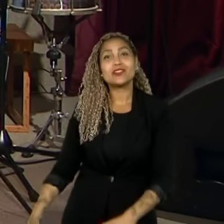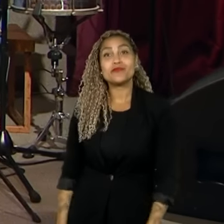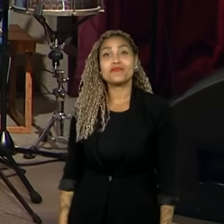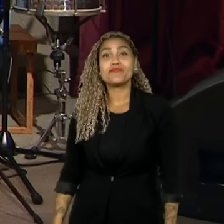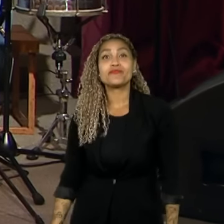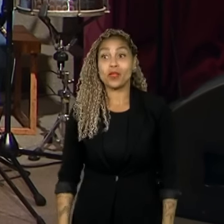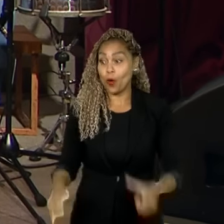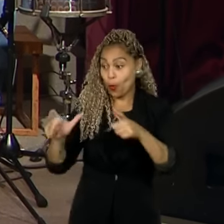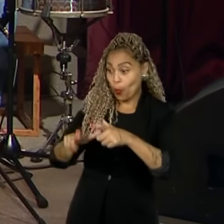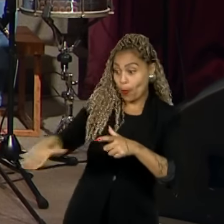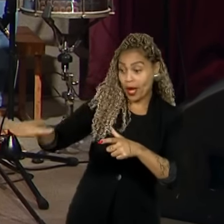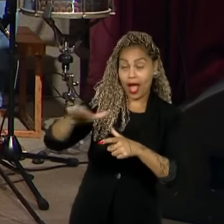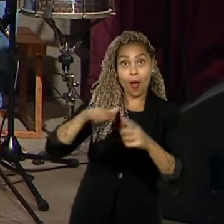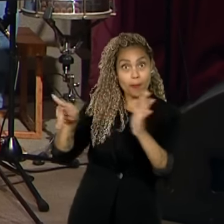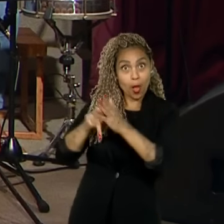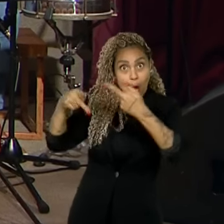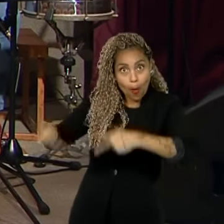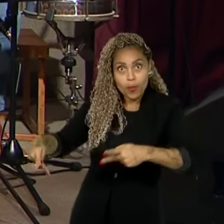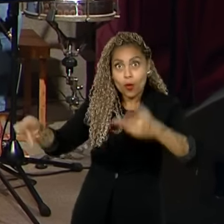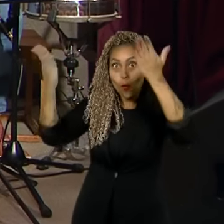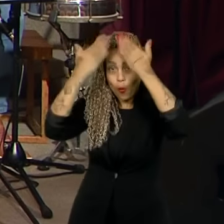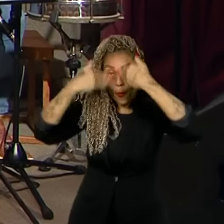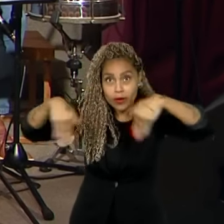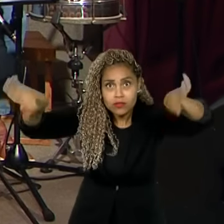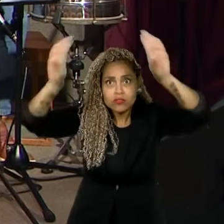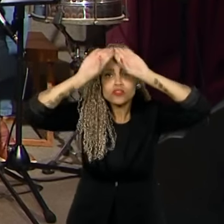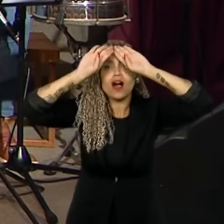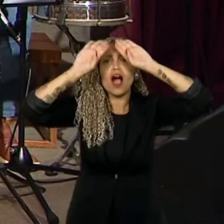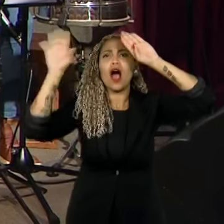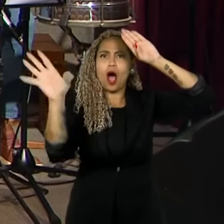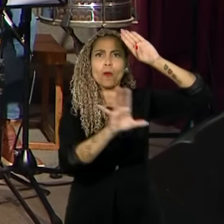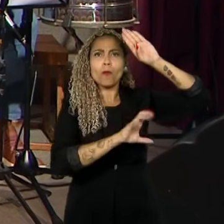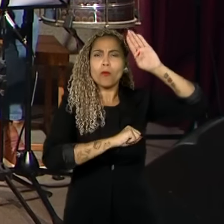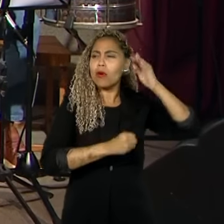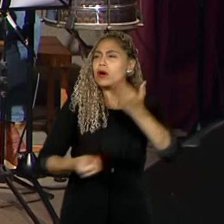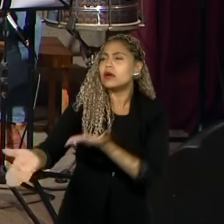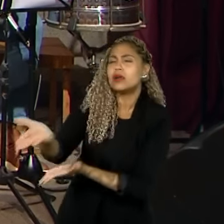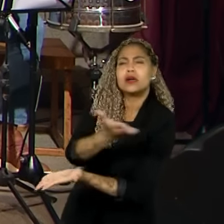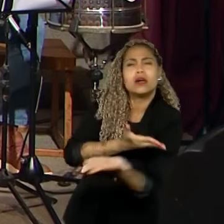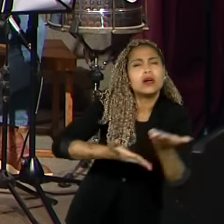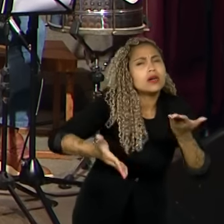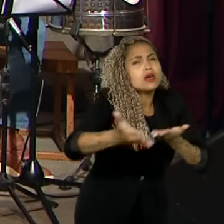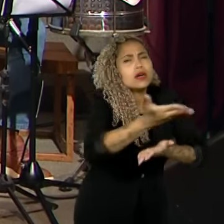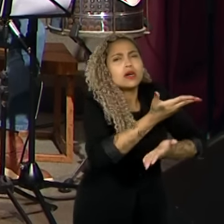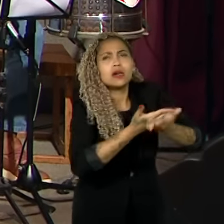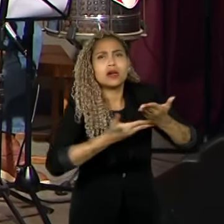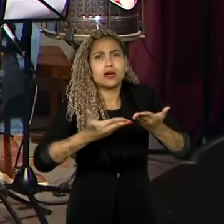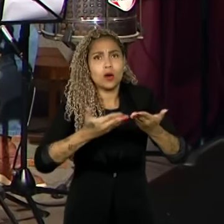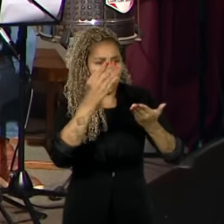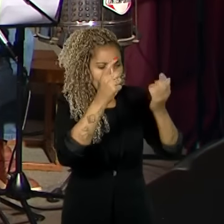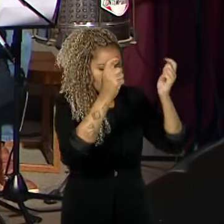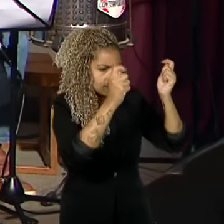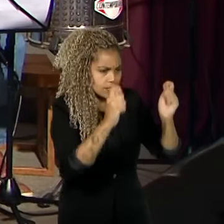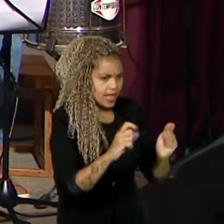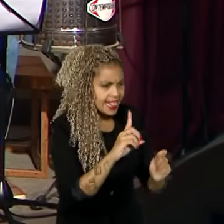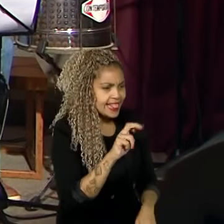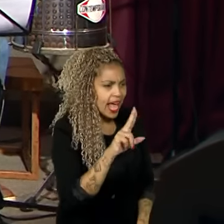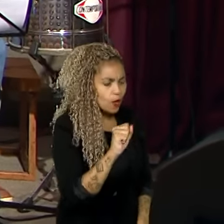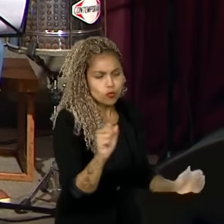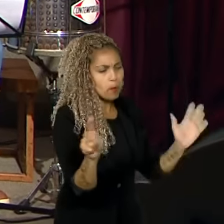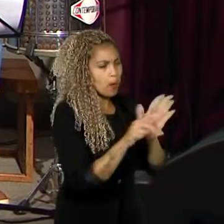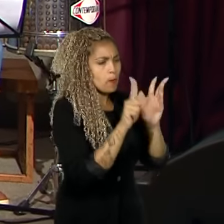dos orixás o amor se dividia entre um deus que era de paz e outro deus